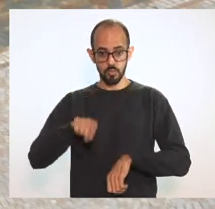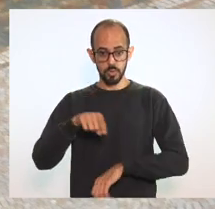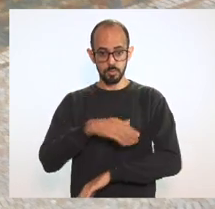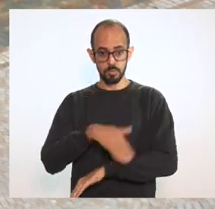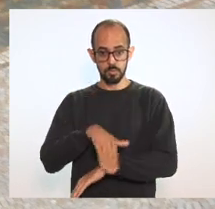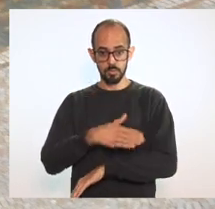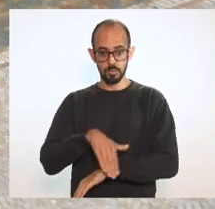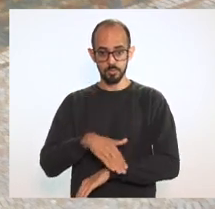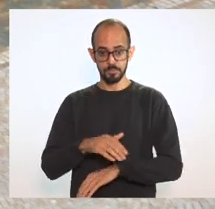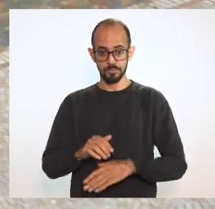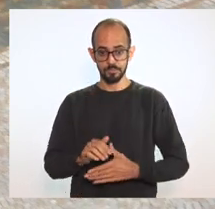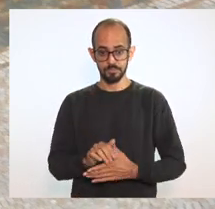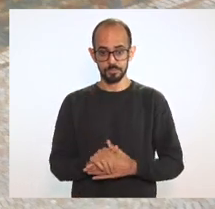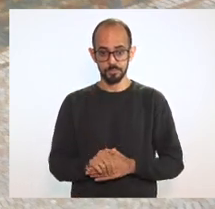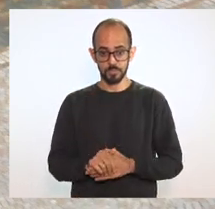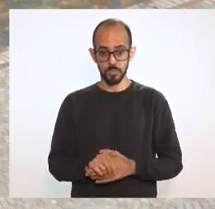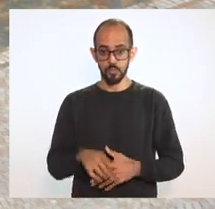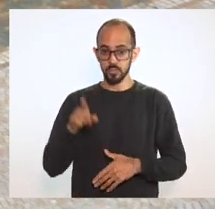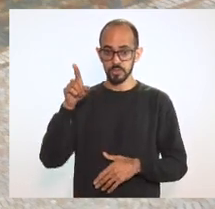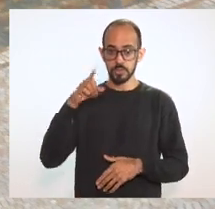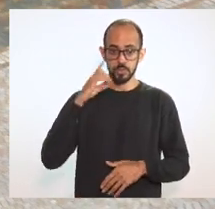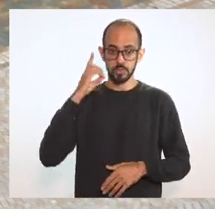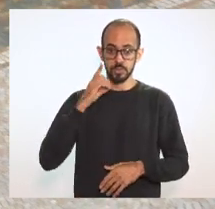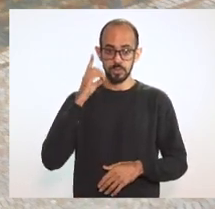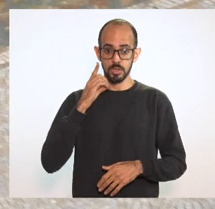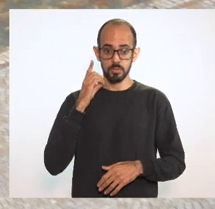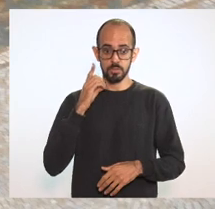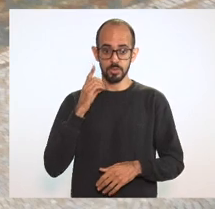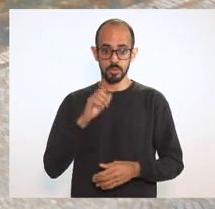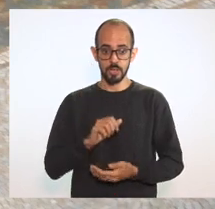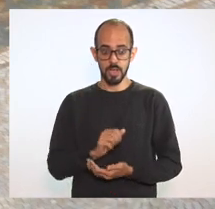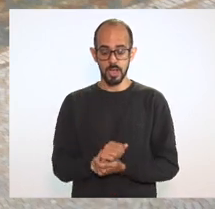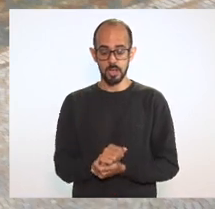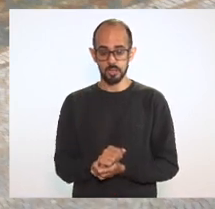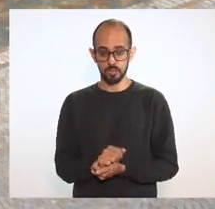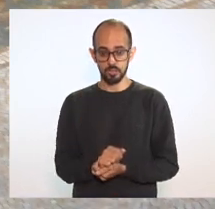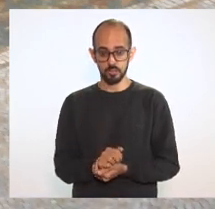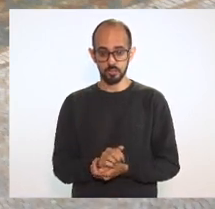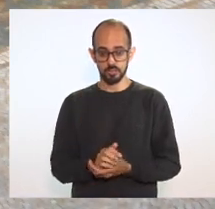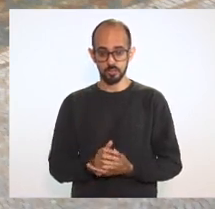foi hipócrita. Você é o deputado hipócrita, pessoalista.